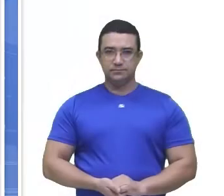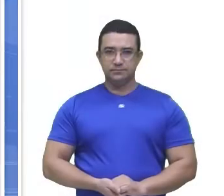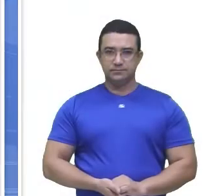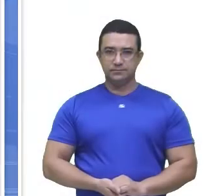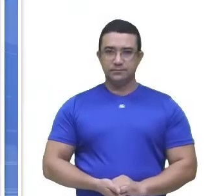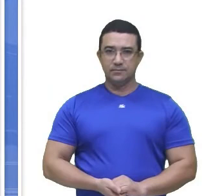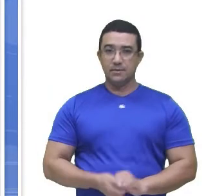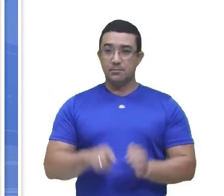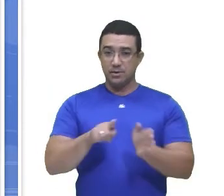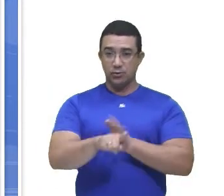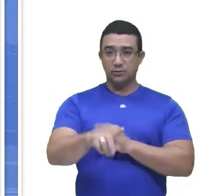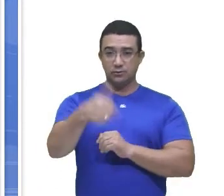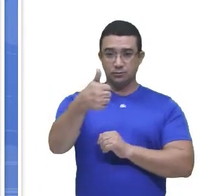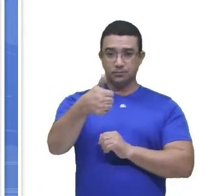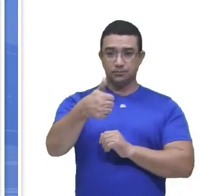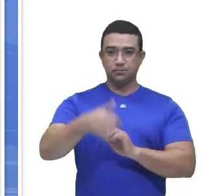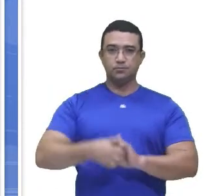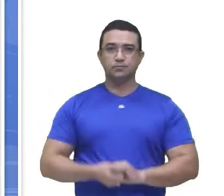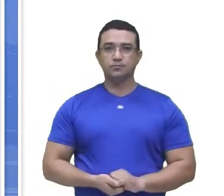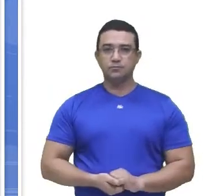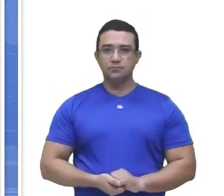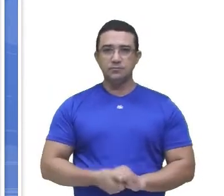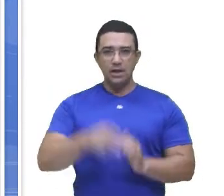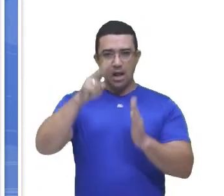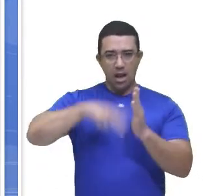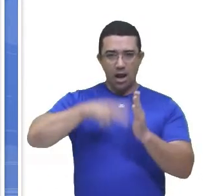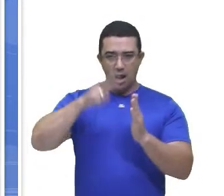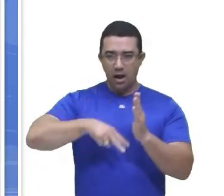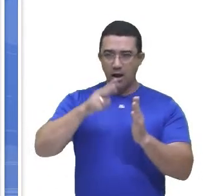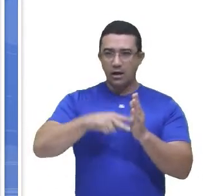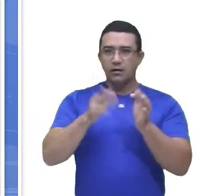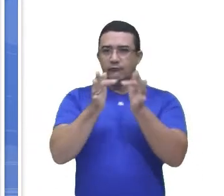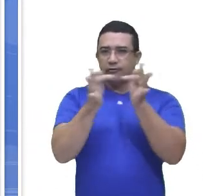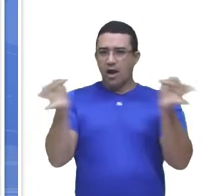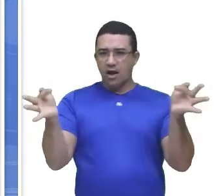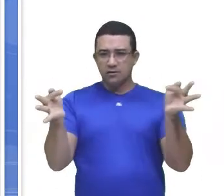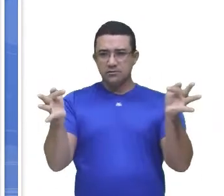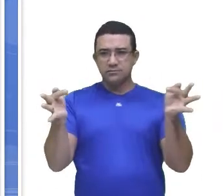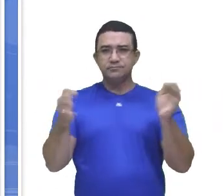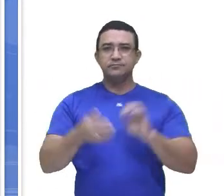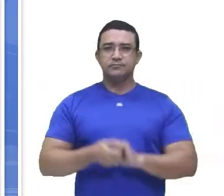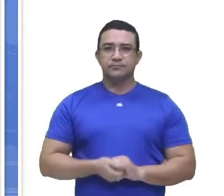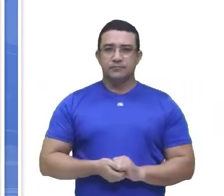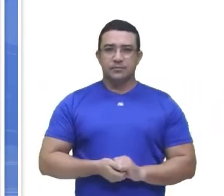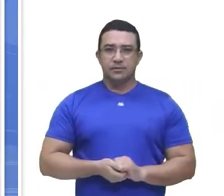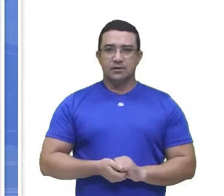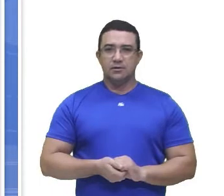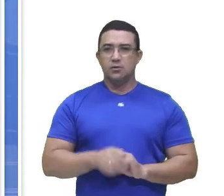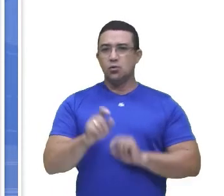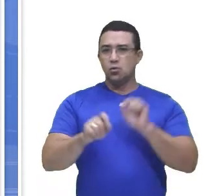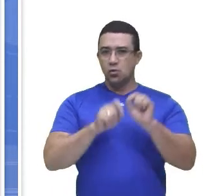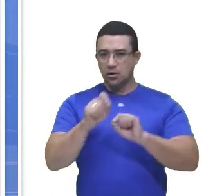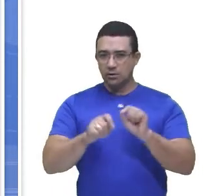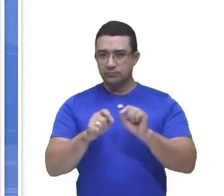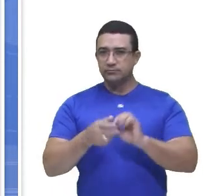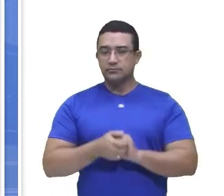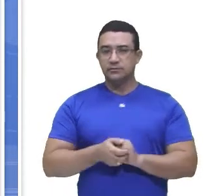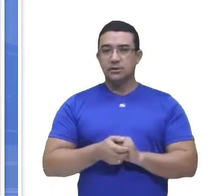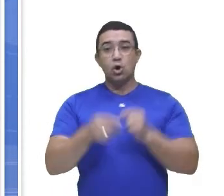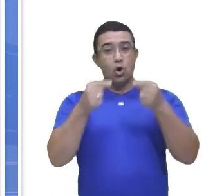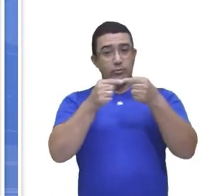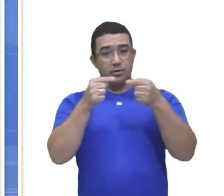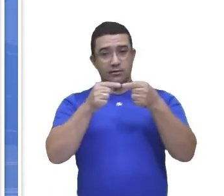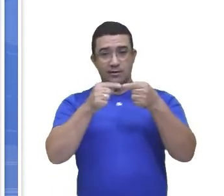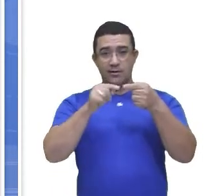A primeira questão diz o seguinte: leia as afirmações abaixo acerca dos heterotônicos